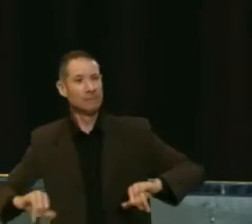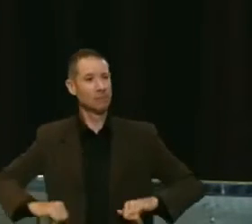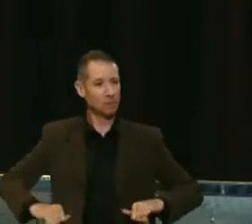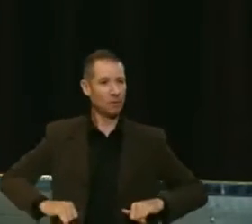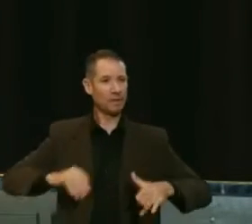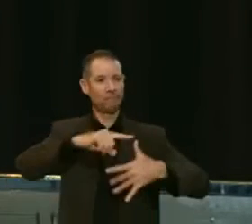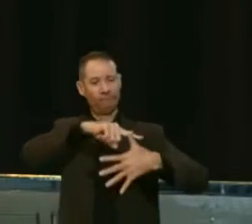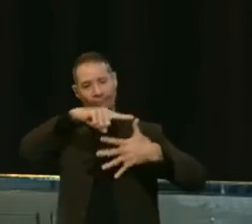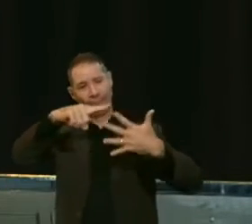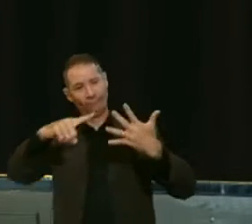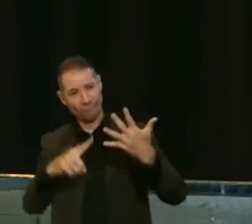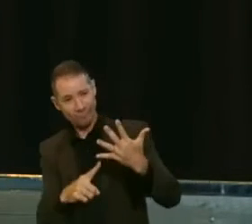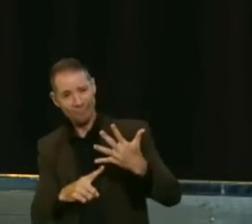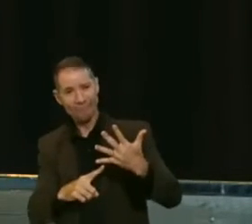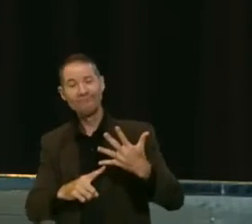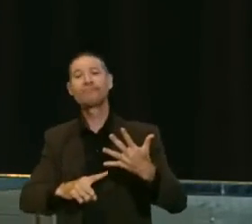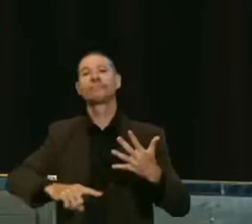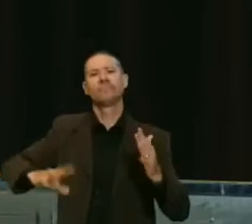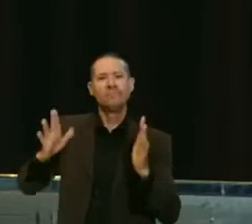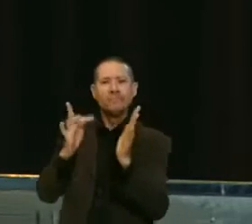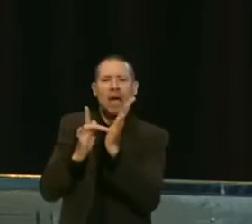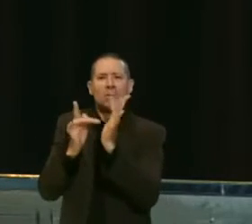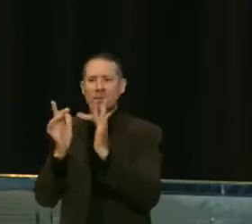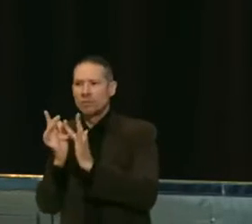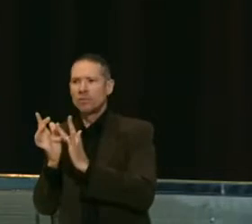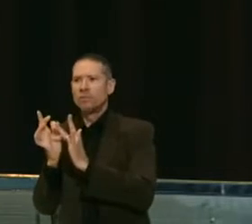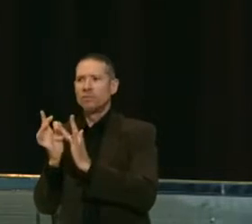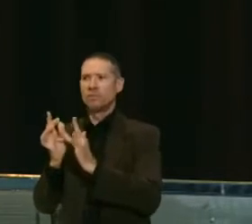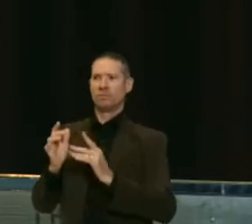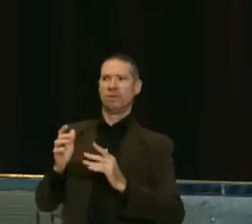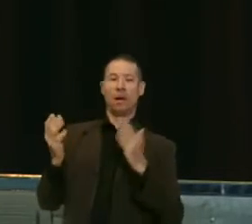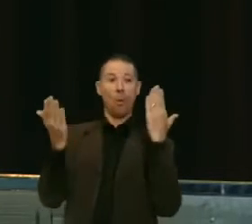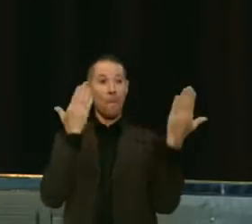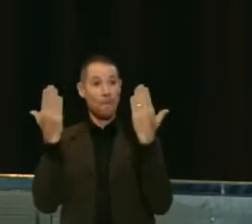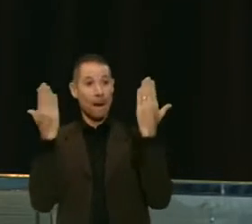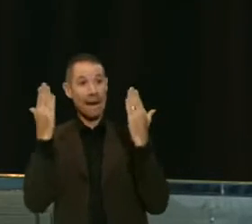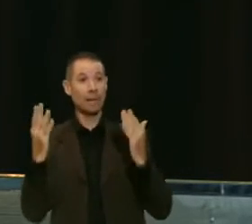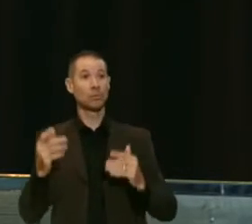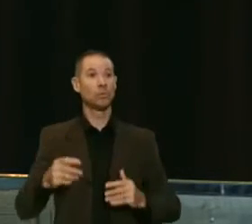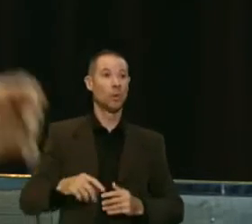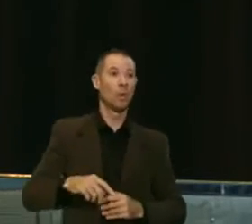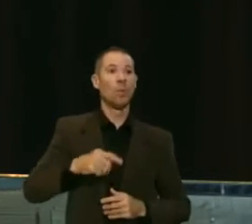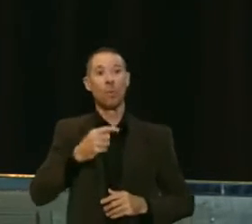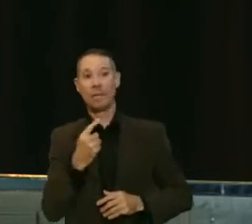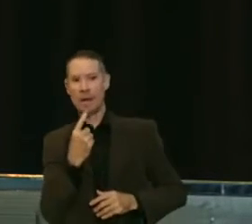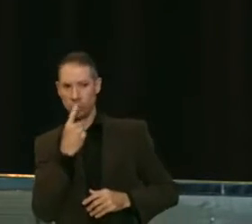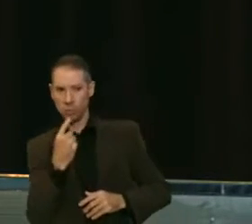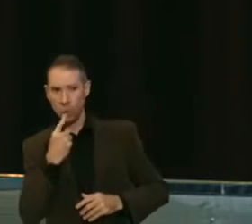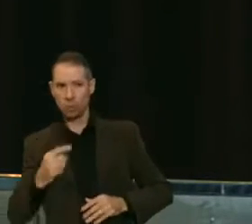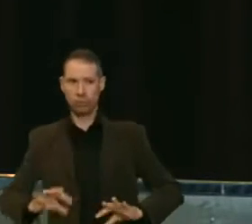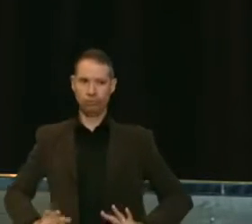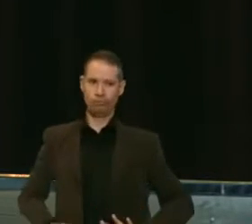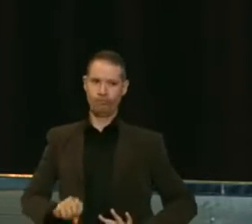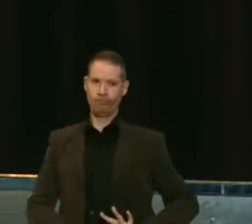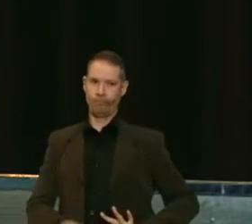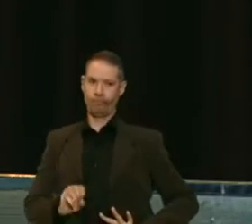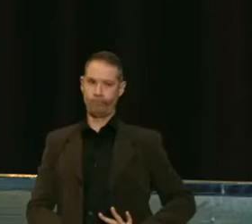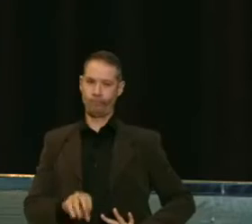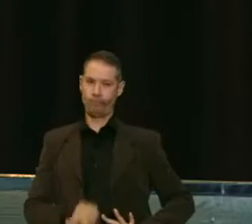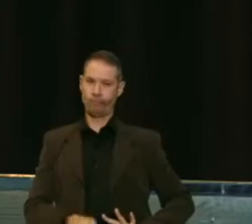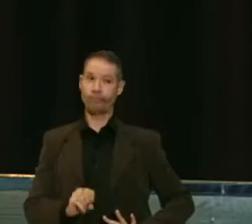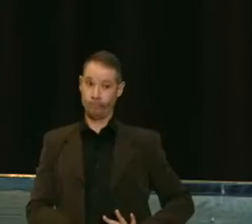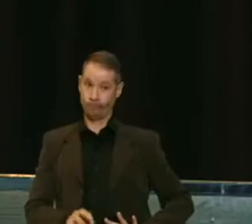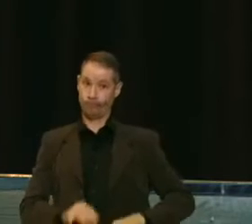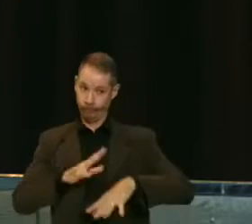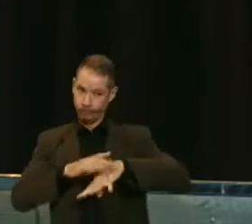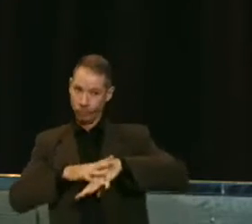vezes nós vamos até Jesus como aquela mulher com fluxo de sangue. Ela literalmente